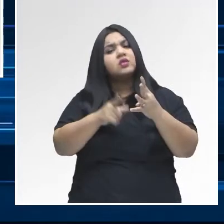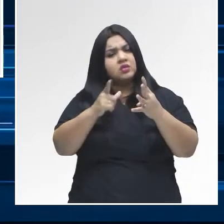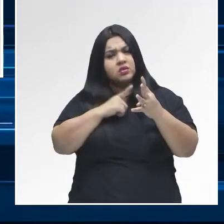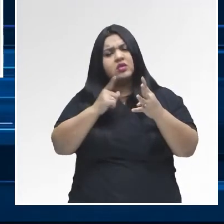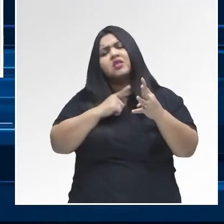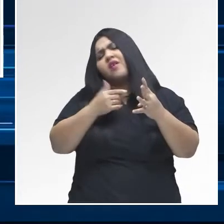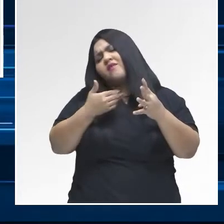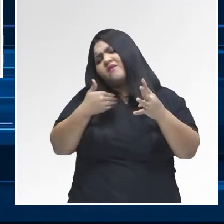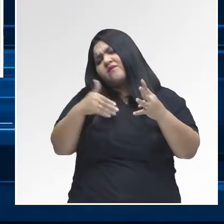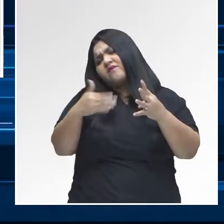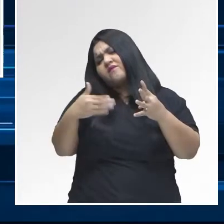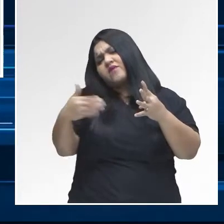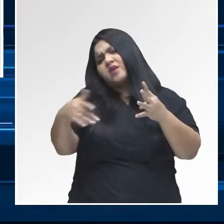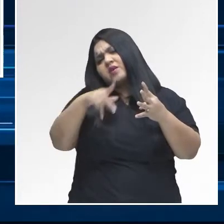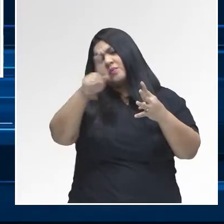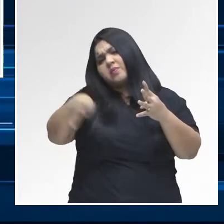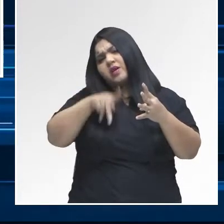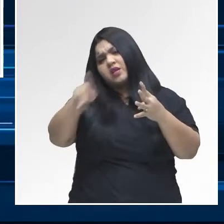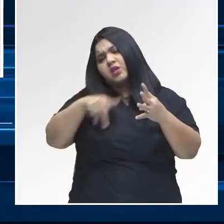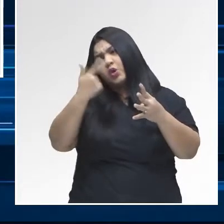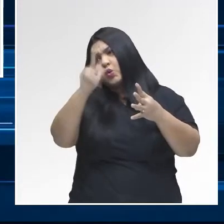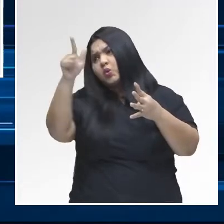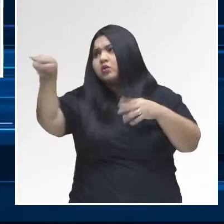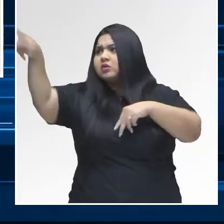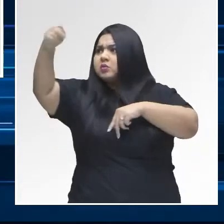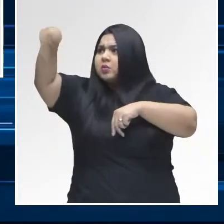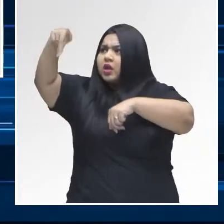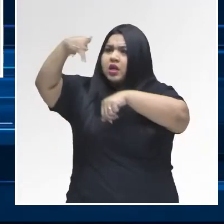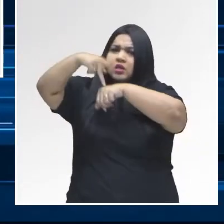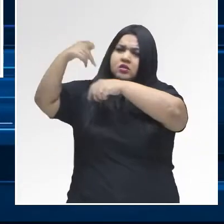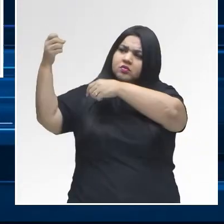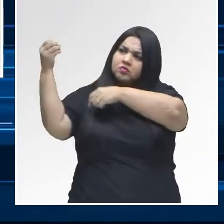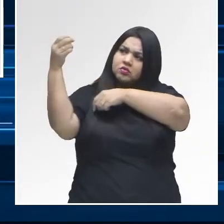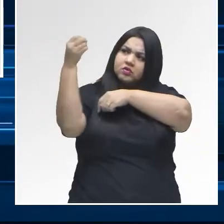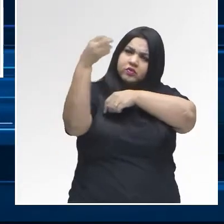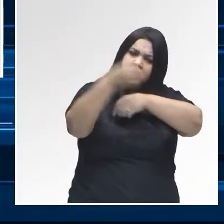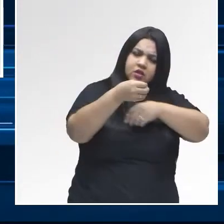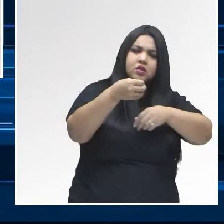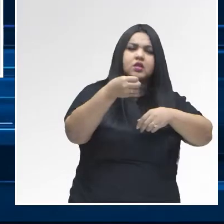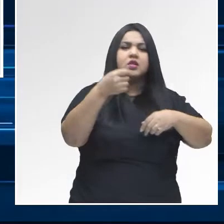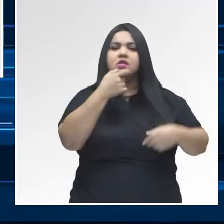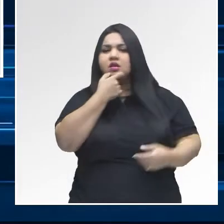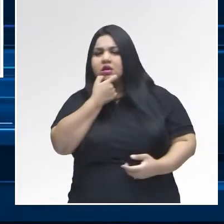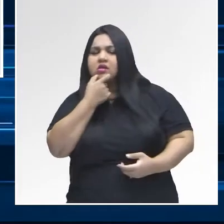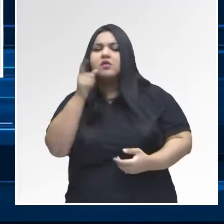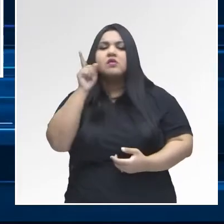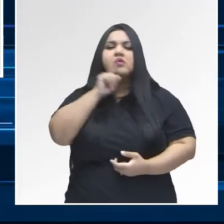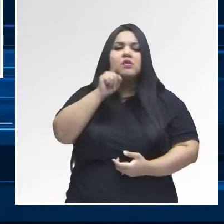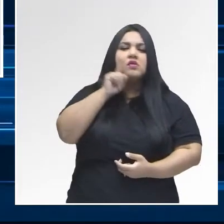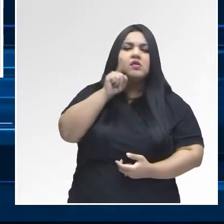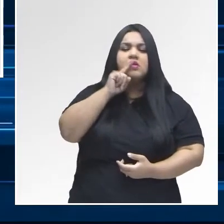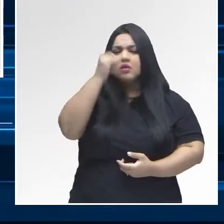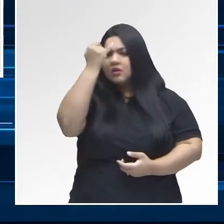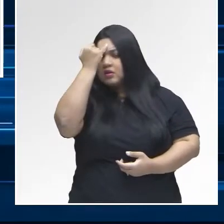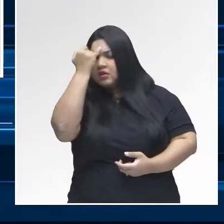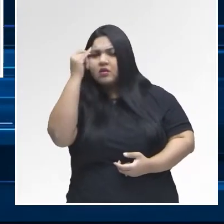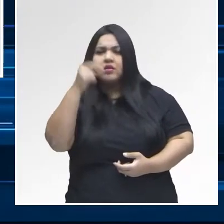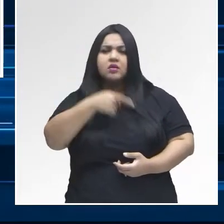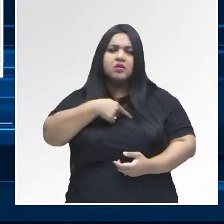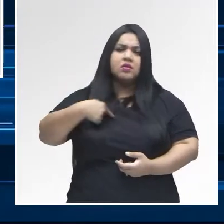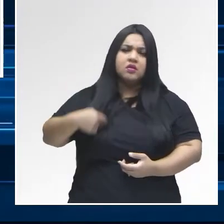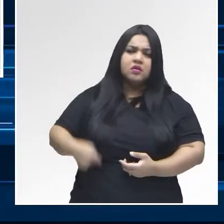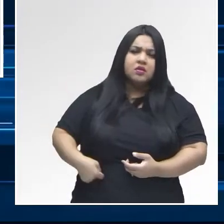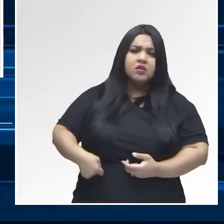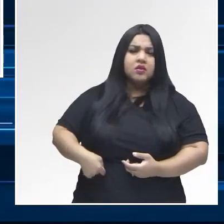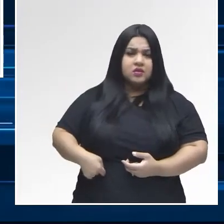uma gama de pessoas de outros países, Inglaterra, Estados Unidos, Índia, China, Turquia,